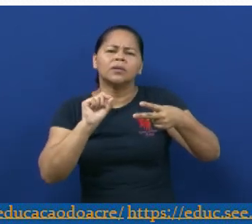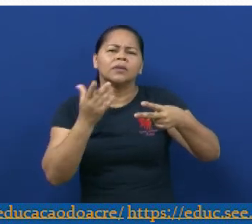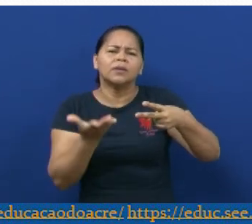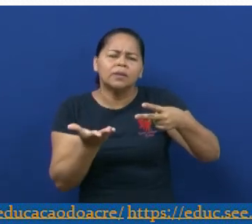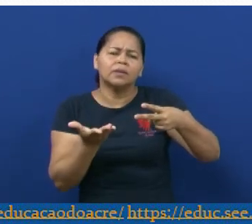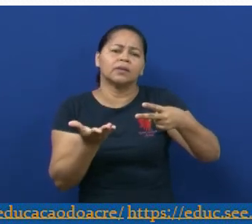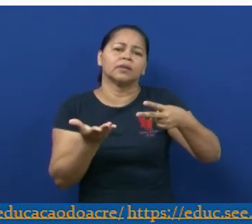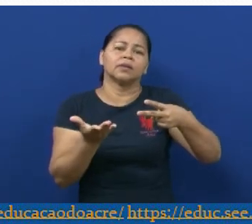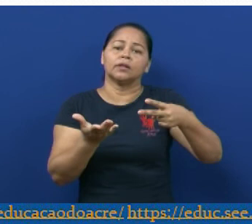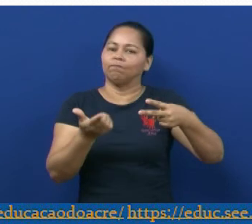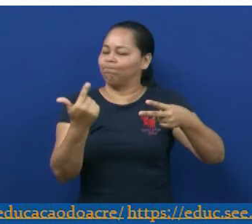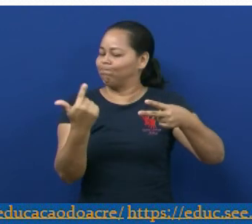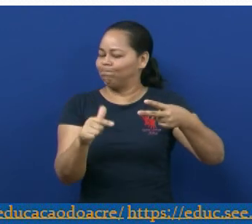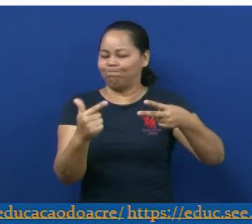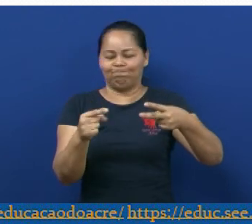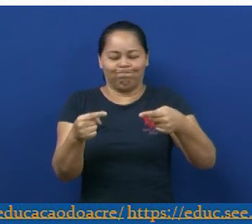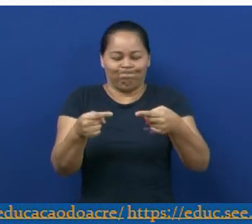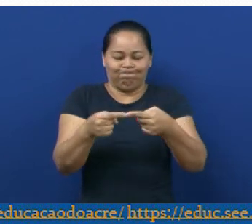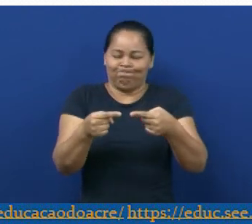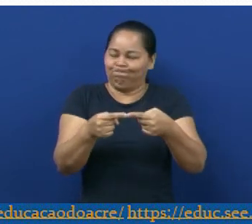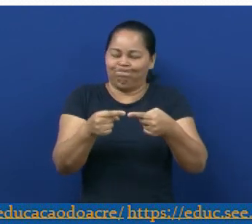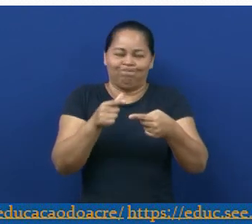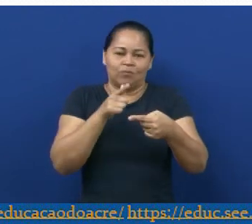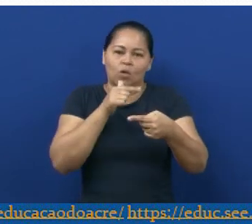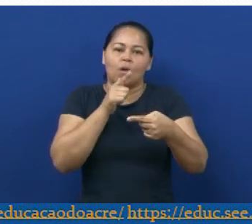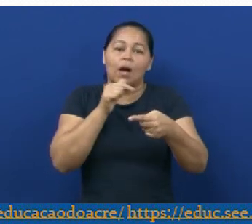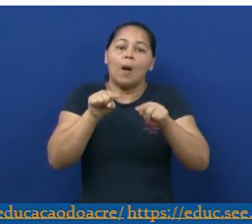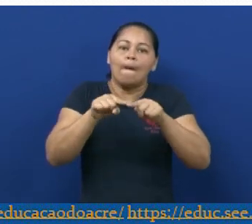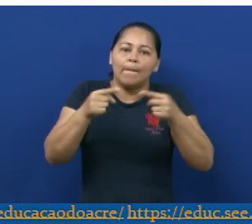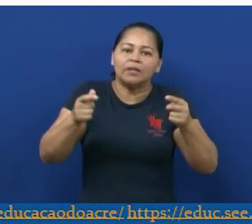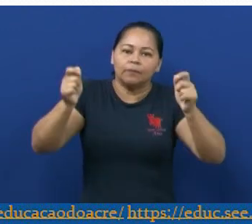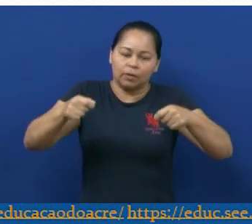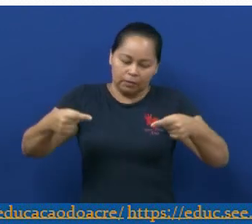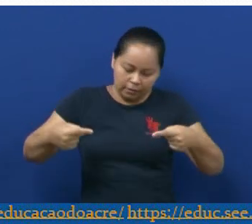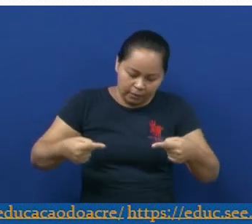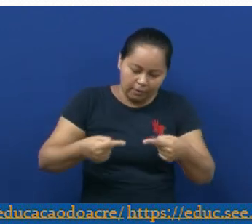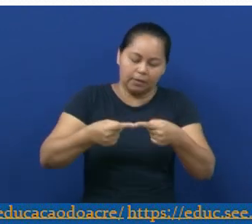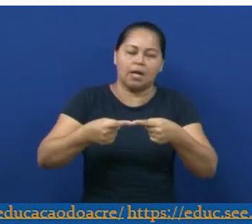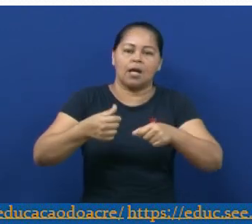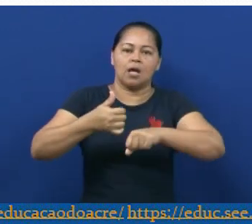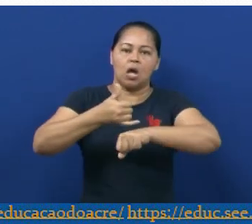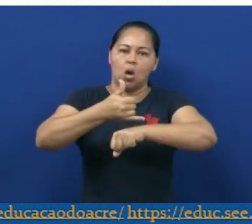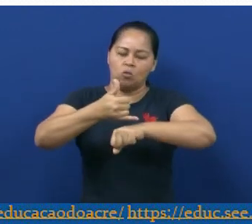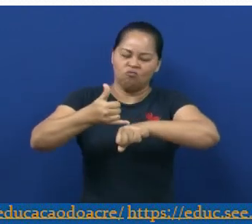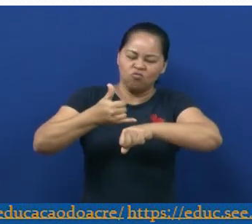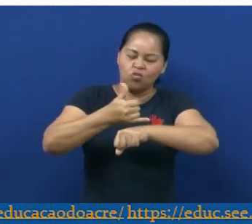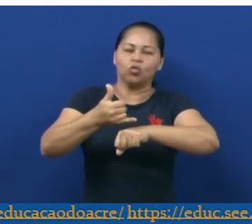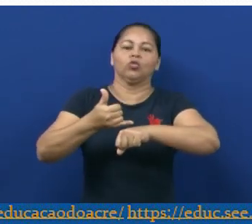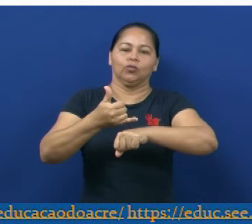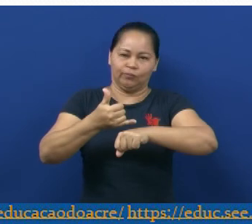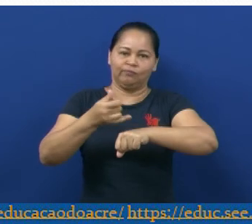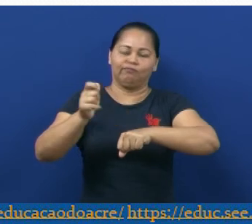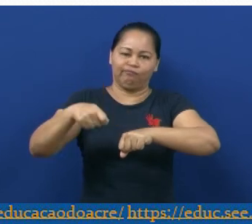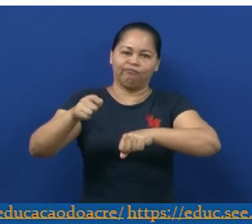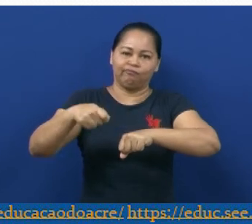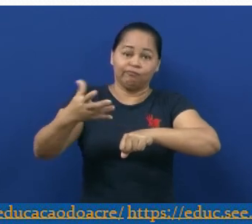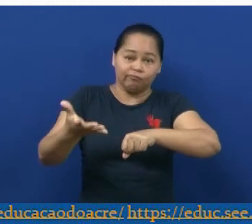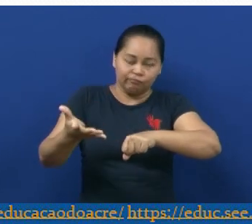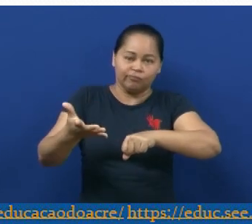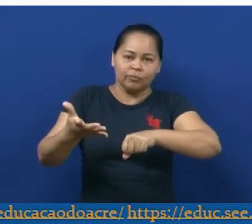ou seja, que não tem afinidade com a água, mas é capaz de se ligar com a gordura, com os lipídios.